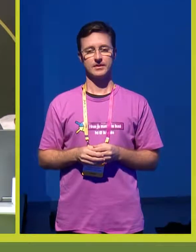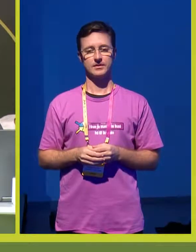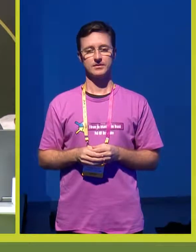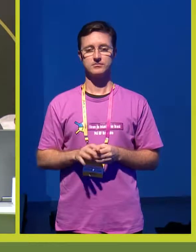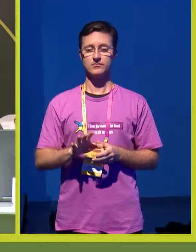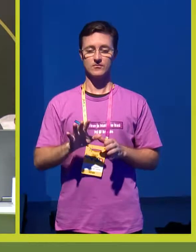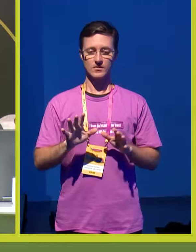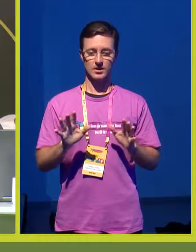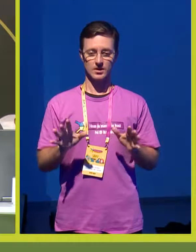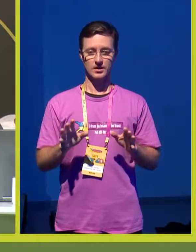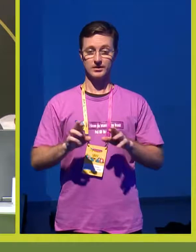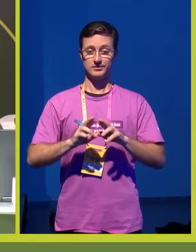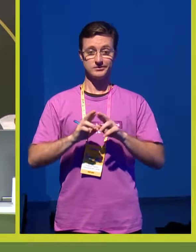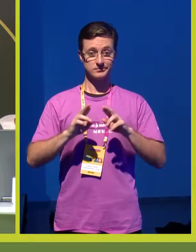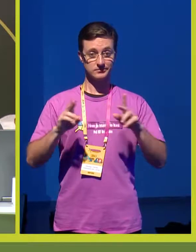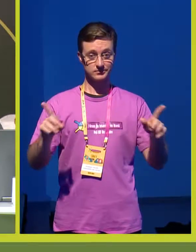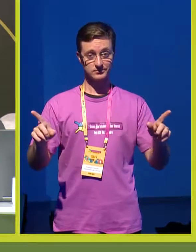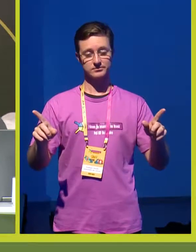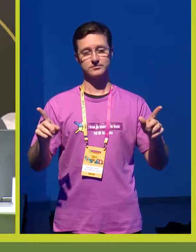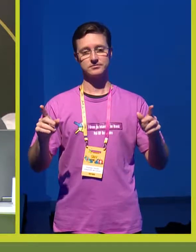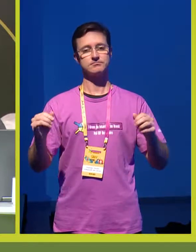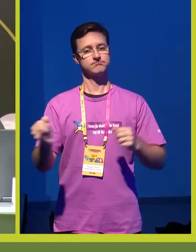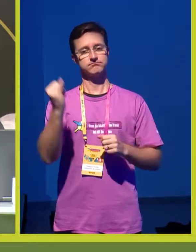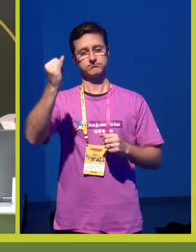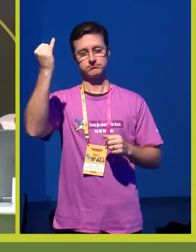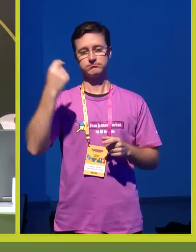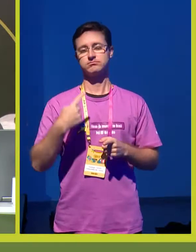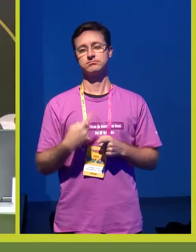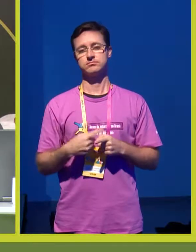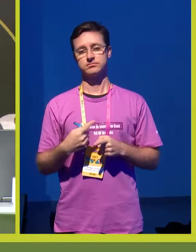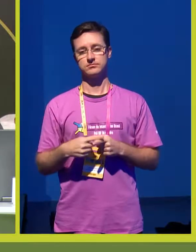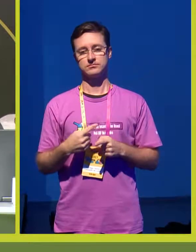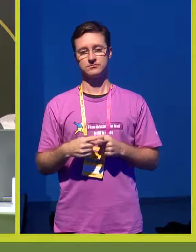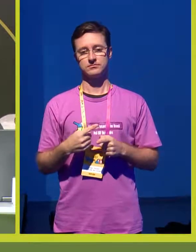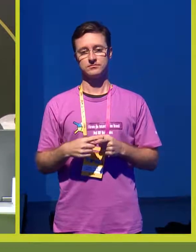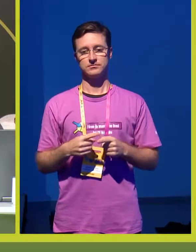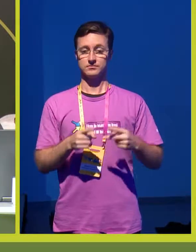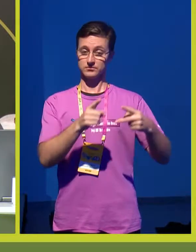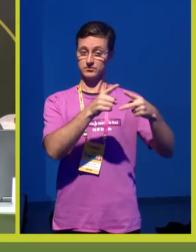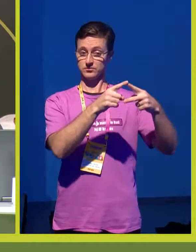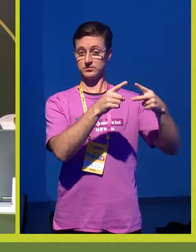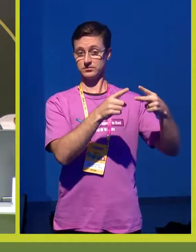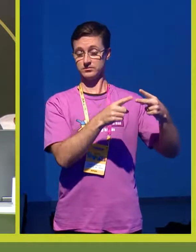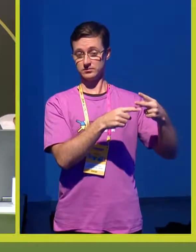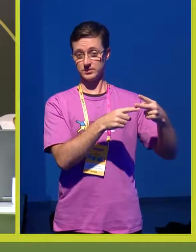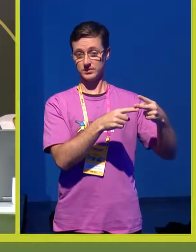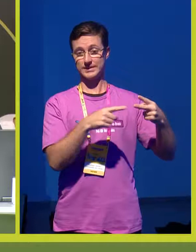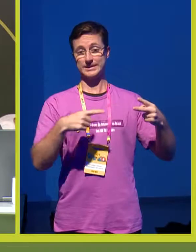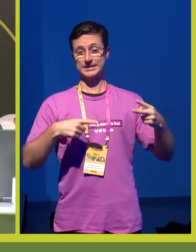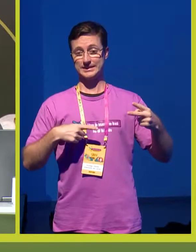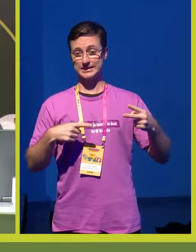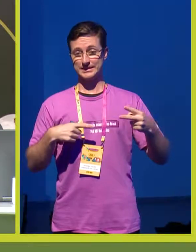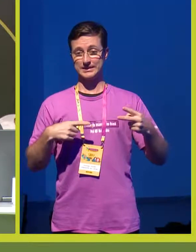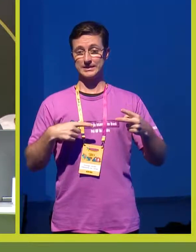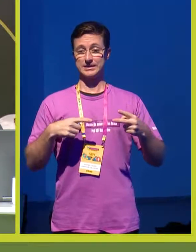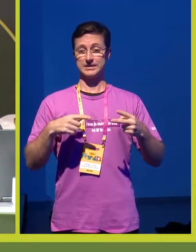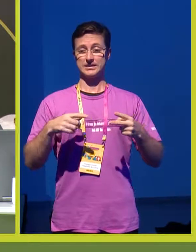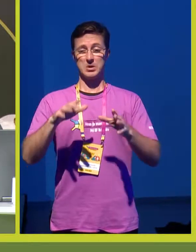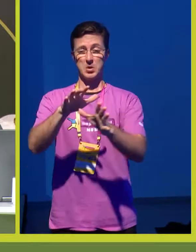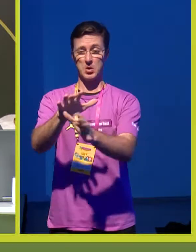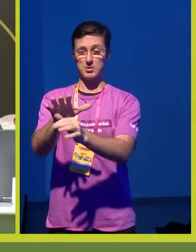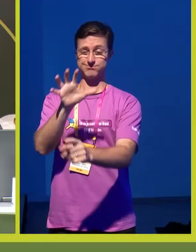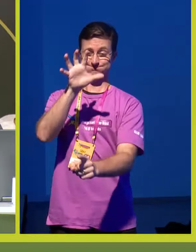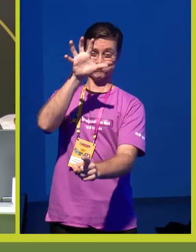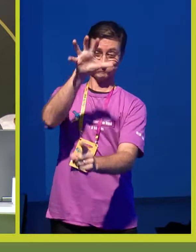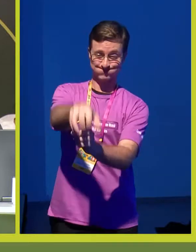mas a diferenciação é importante, porque, ao contrário das outras duas atividades, a repressão criminal é uma atividade muito